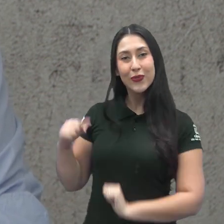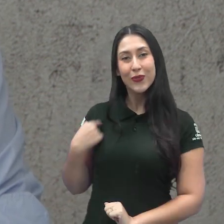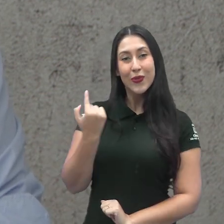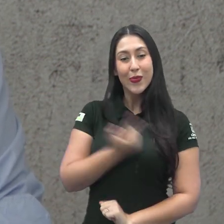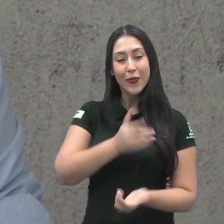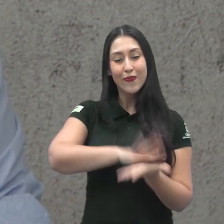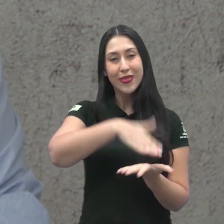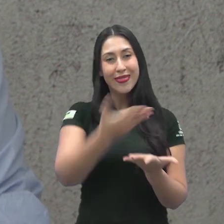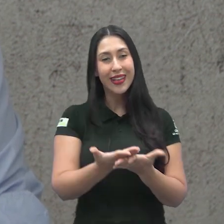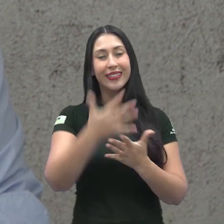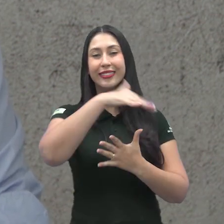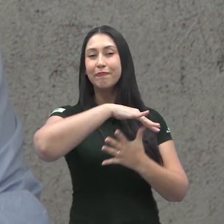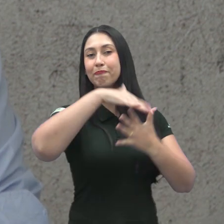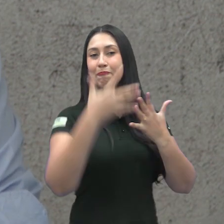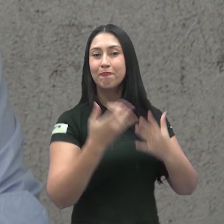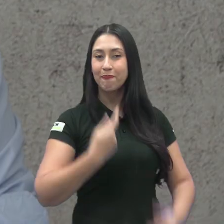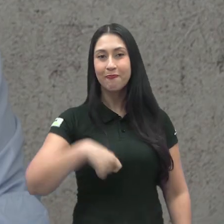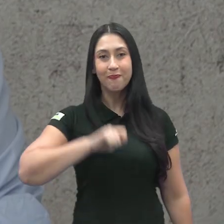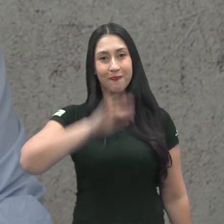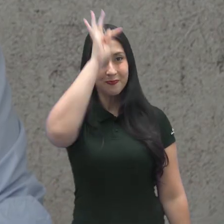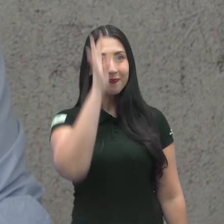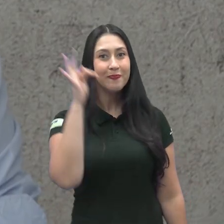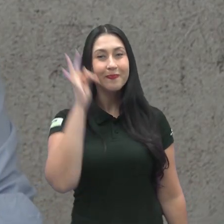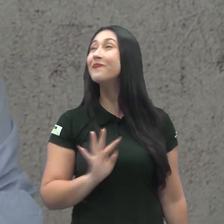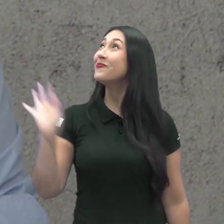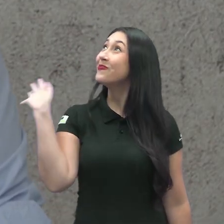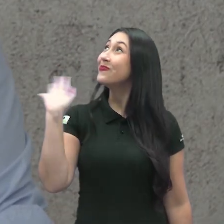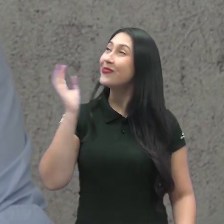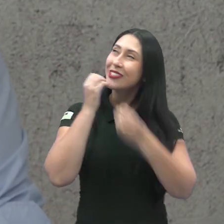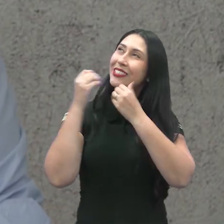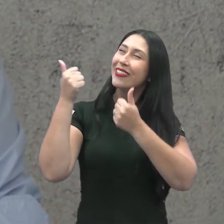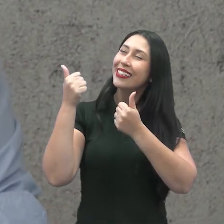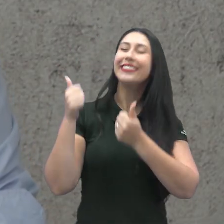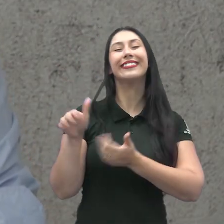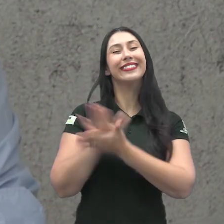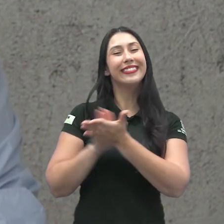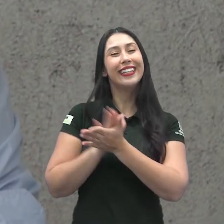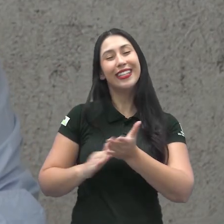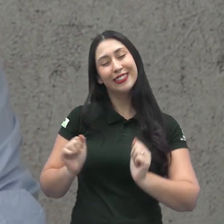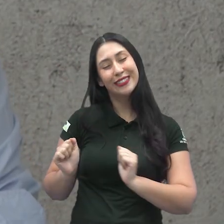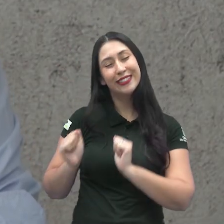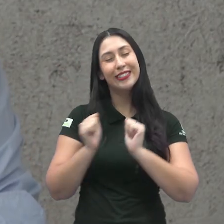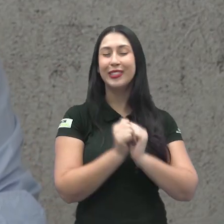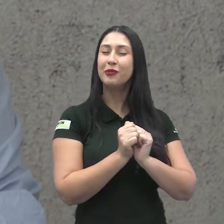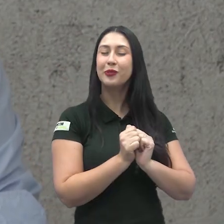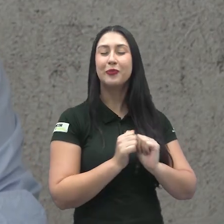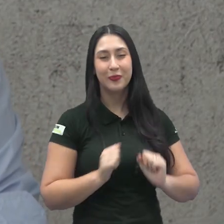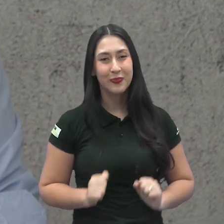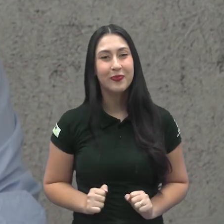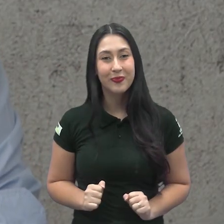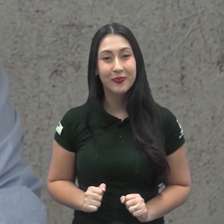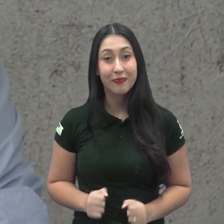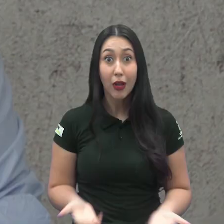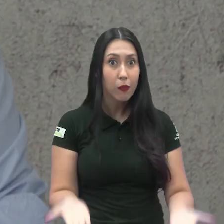comunicação possível, é a intérprete de Libras, Tamires Caetano. Tudo bem, Tamires? Obrigado pela sua participação aqui com a